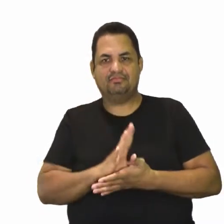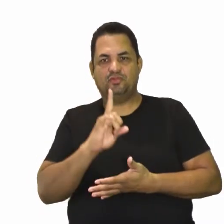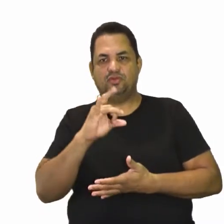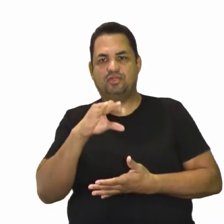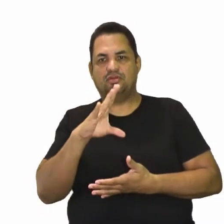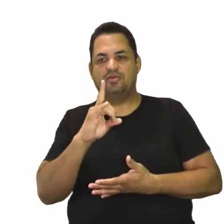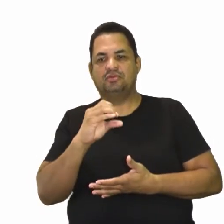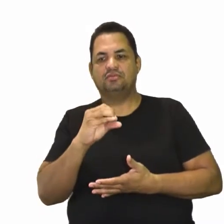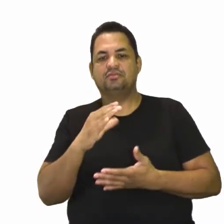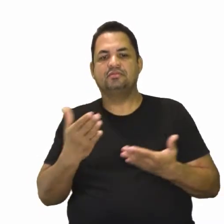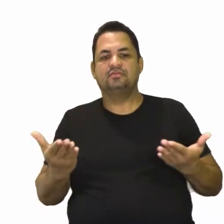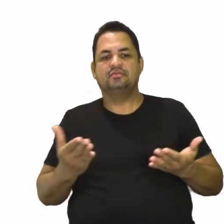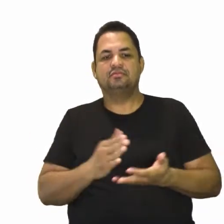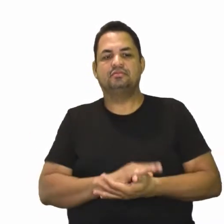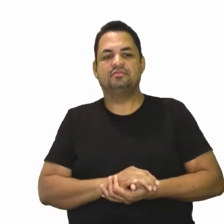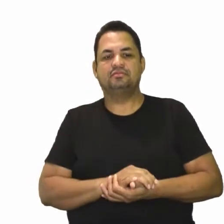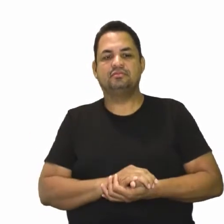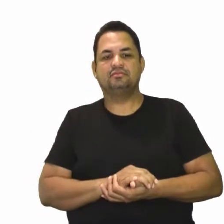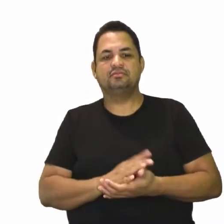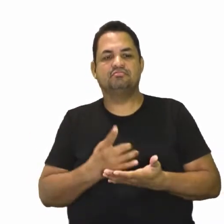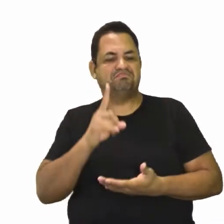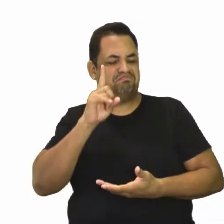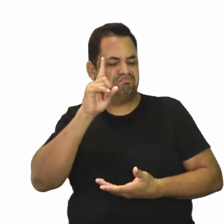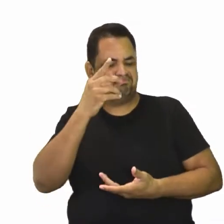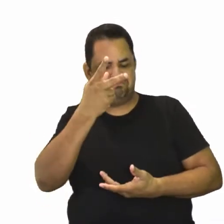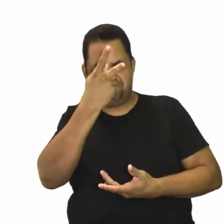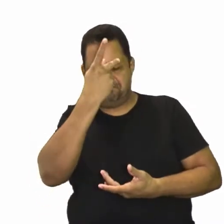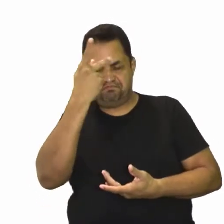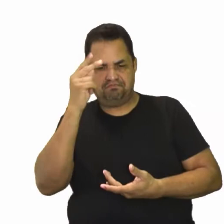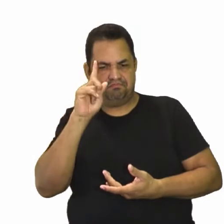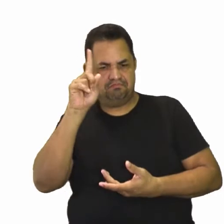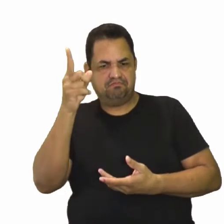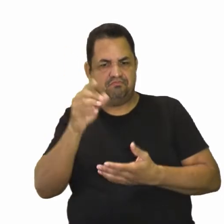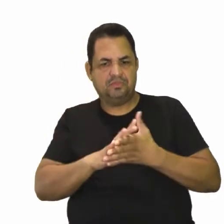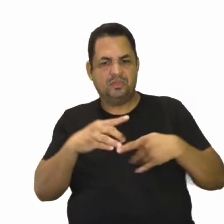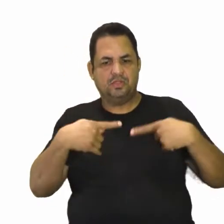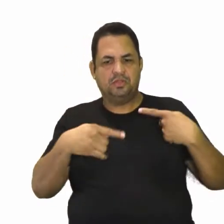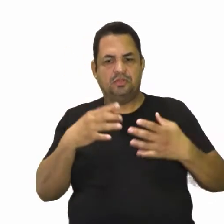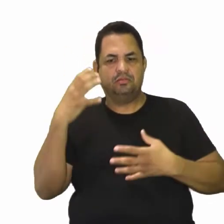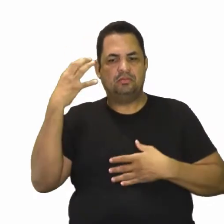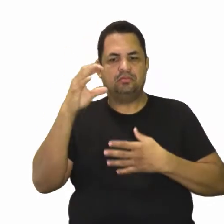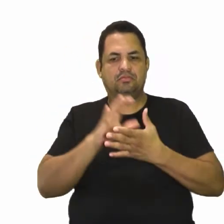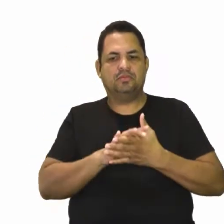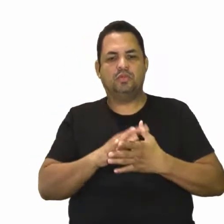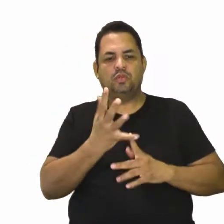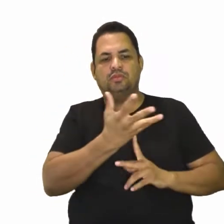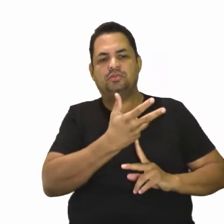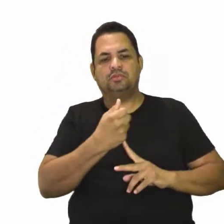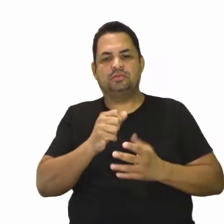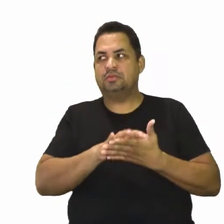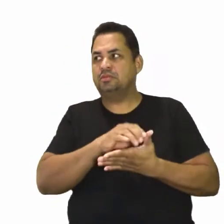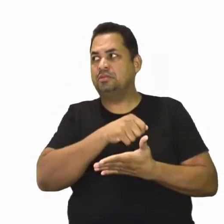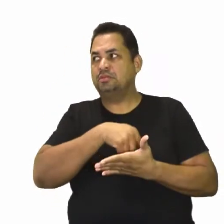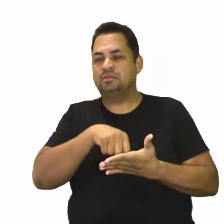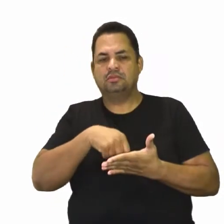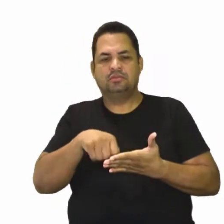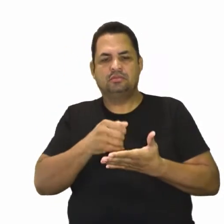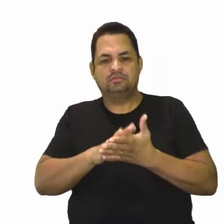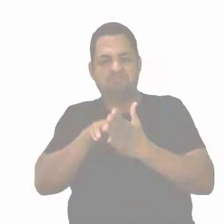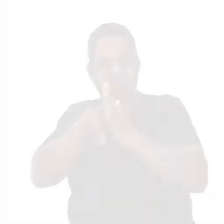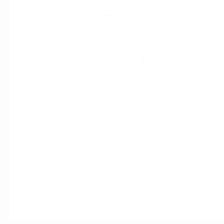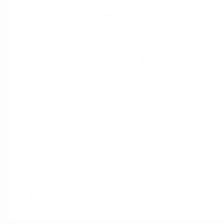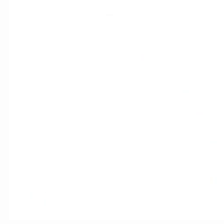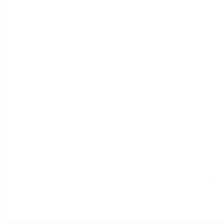DOI-CODE. Muitos intelectuais, políticos, músicos, artistas, escritores são investigados e